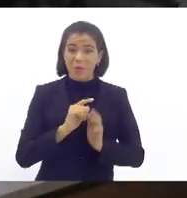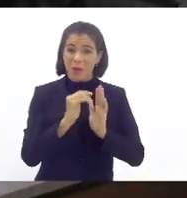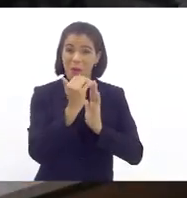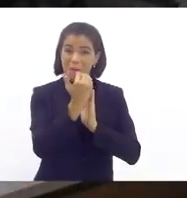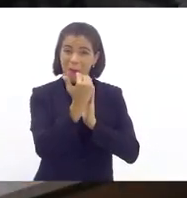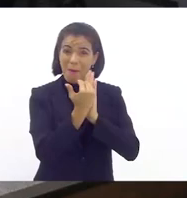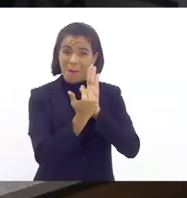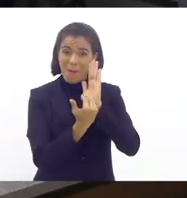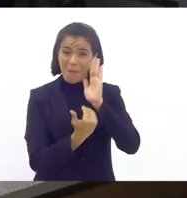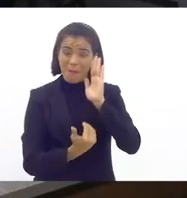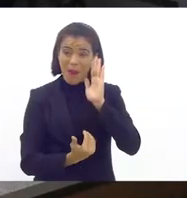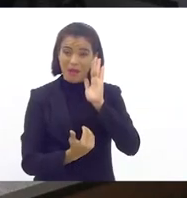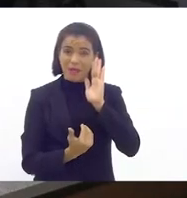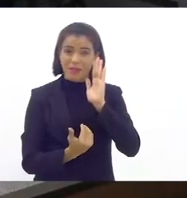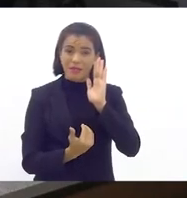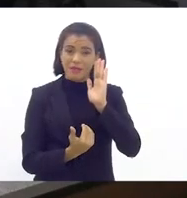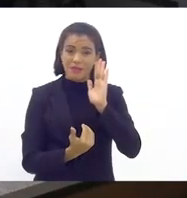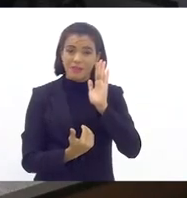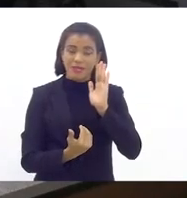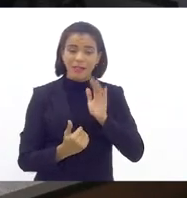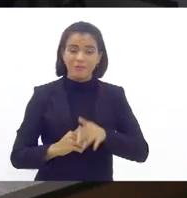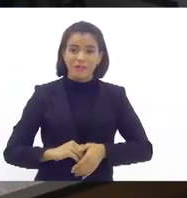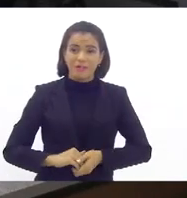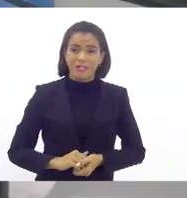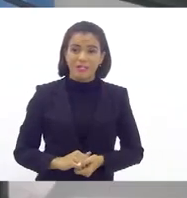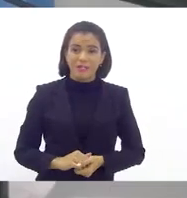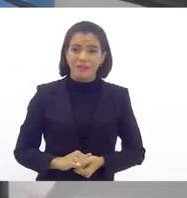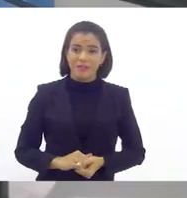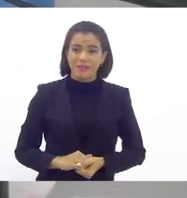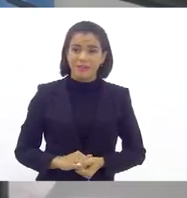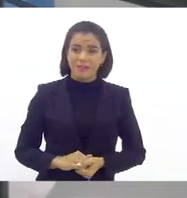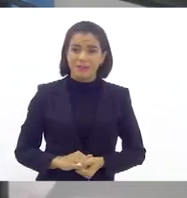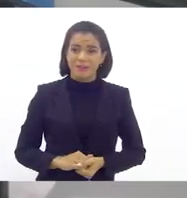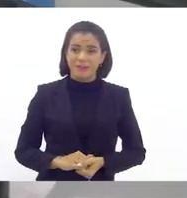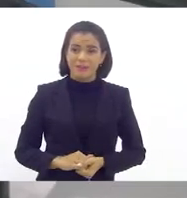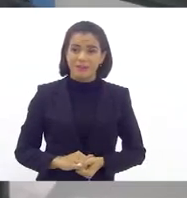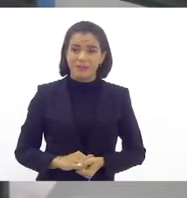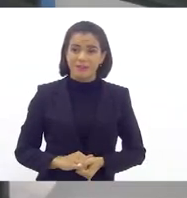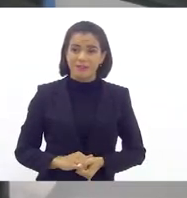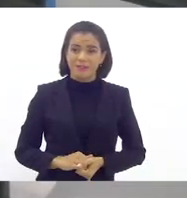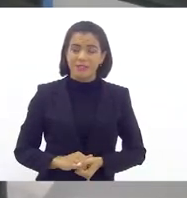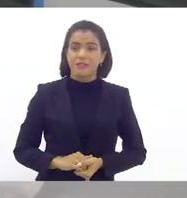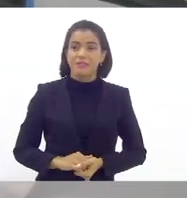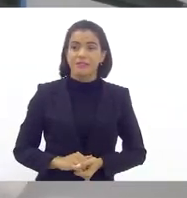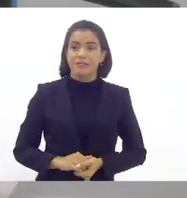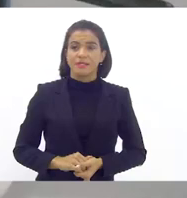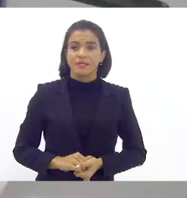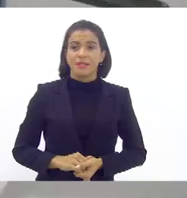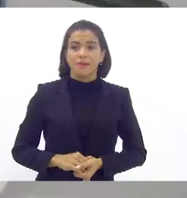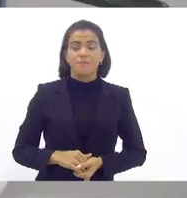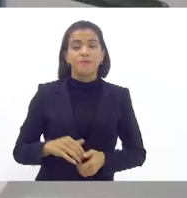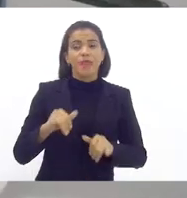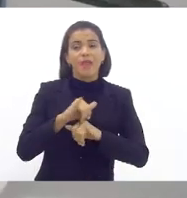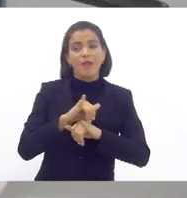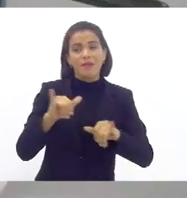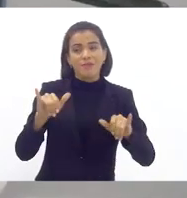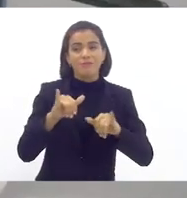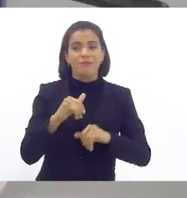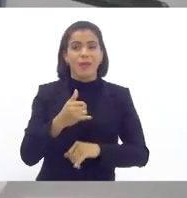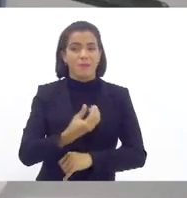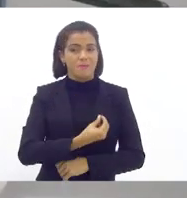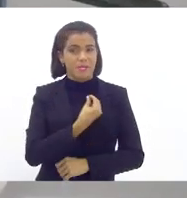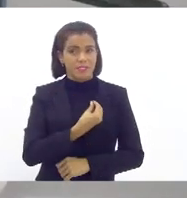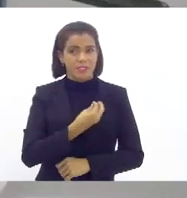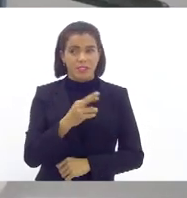depois de escritos, que vão estar fazendo a oratória, mas eu queria anunciar aqui a presença do Romário e